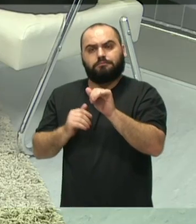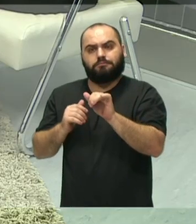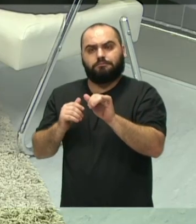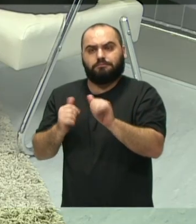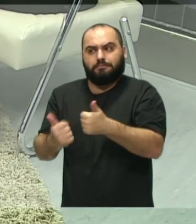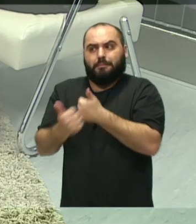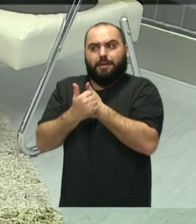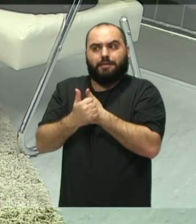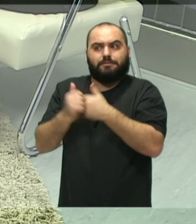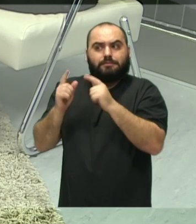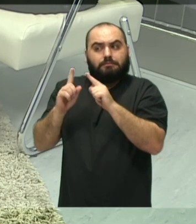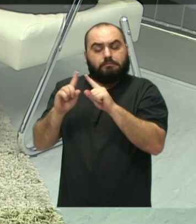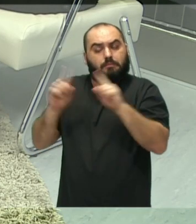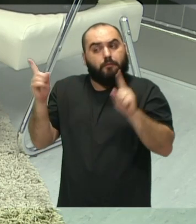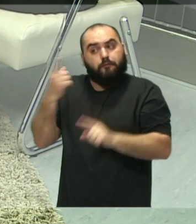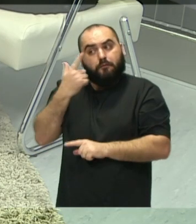gente